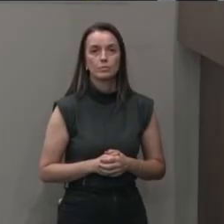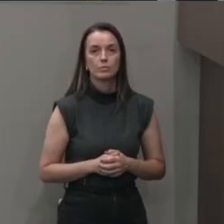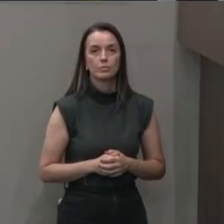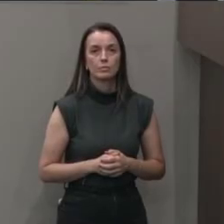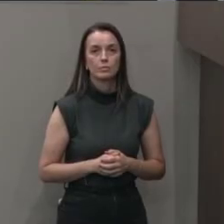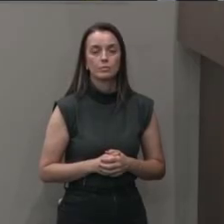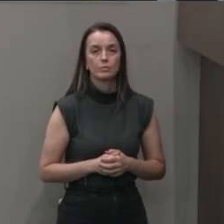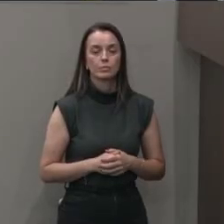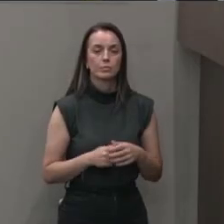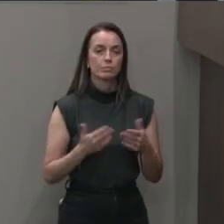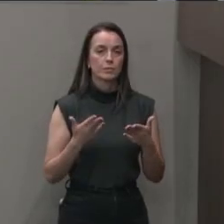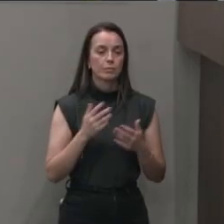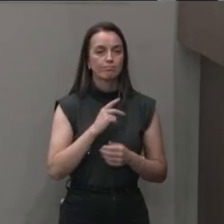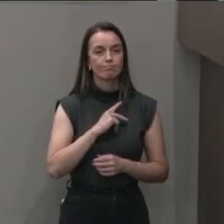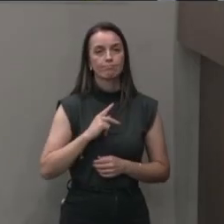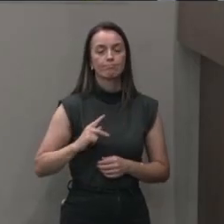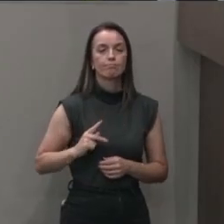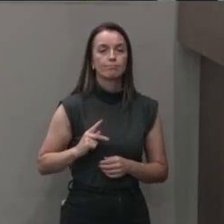Bom, presidente,